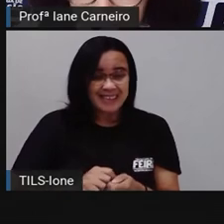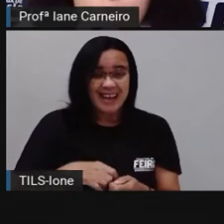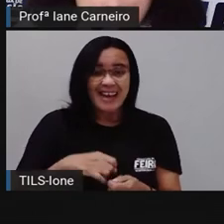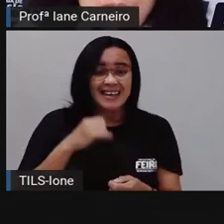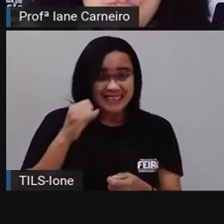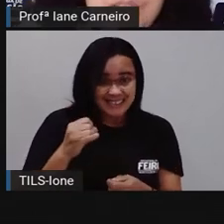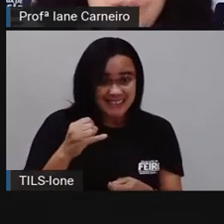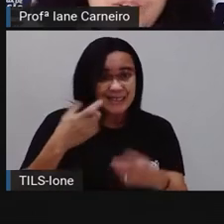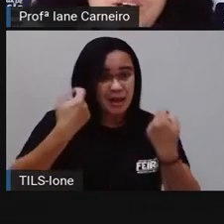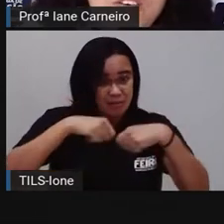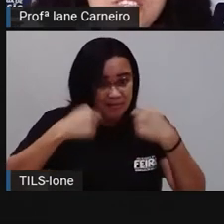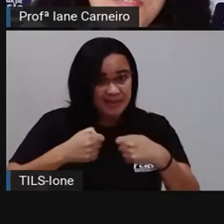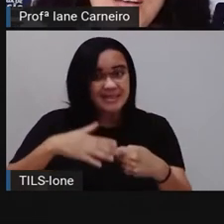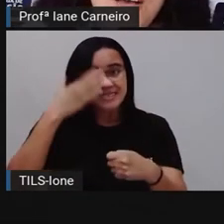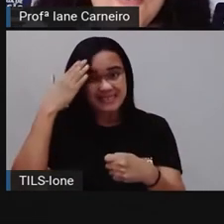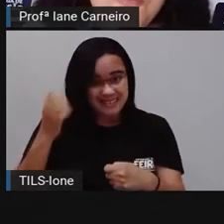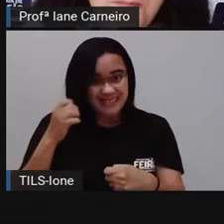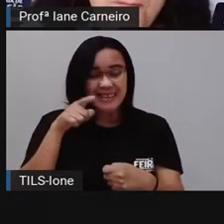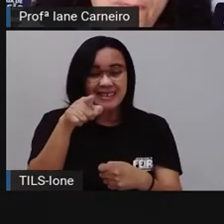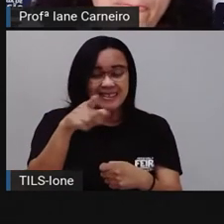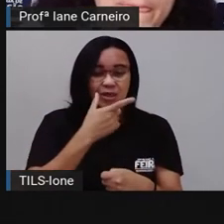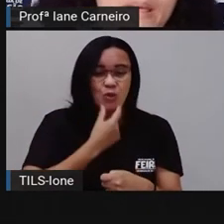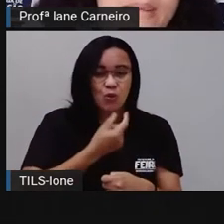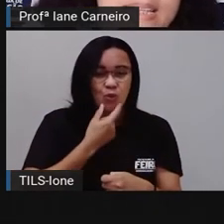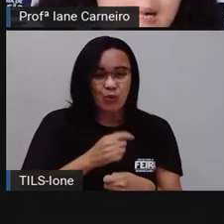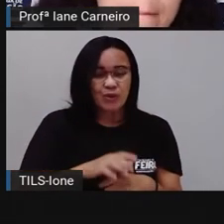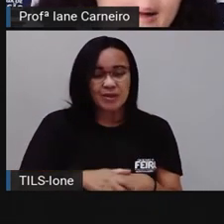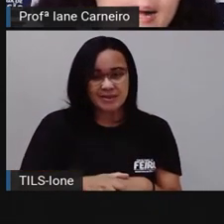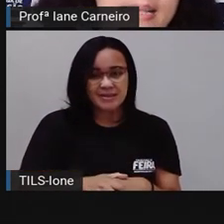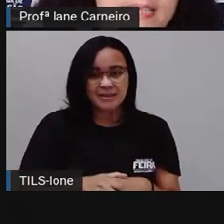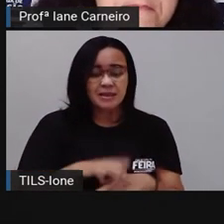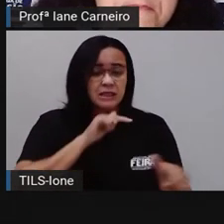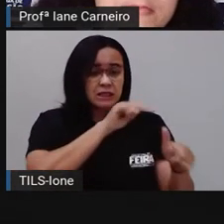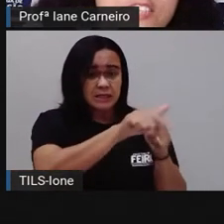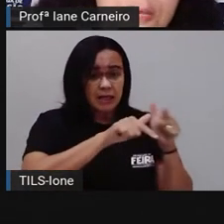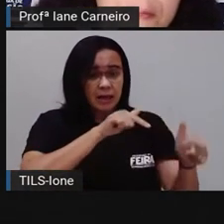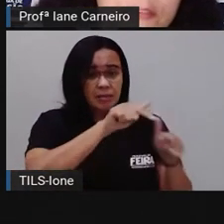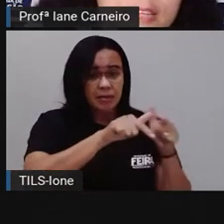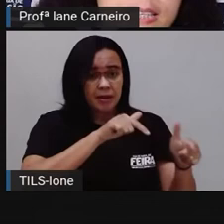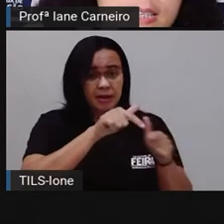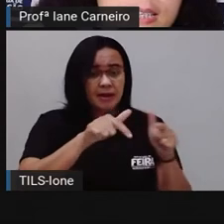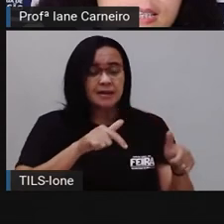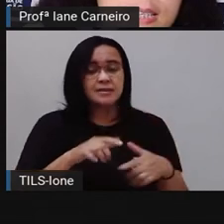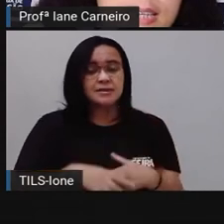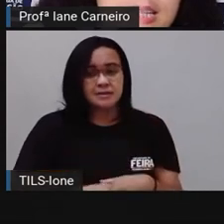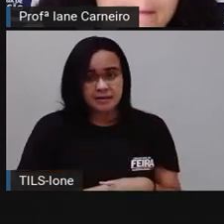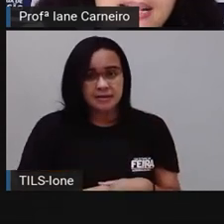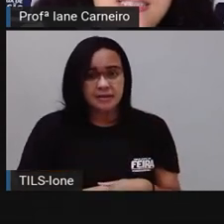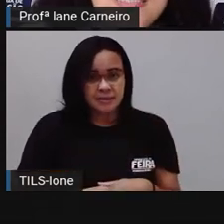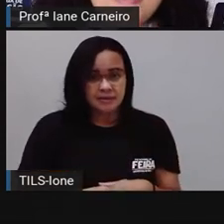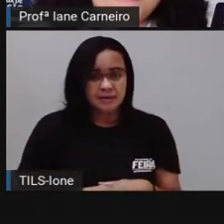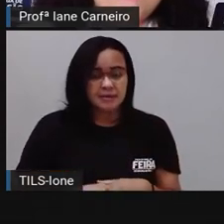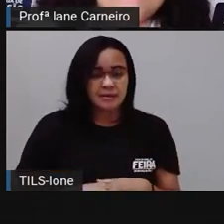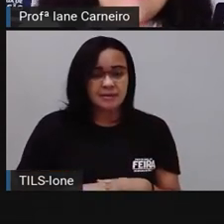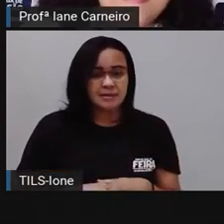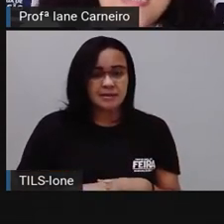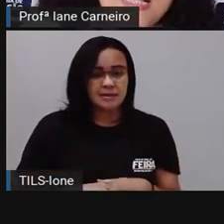procurar, ó. O senhor Ronivaldo. Então, ele trabalha, né, deixa eu ver aqui na